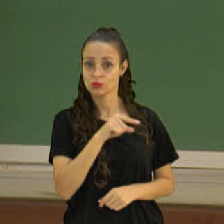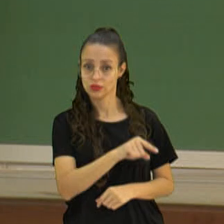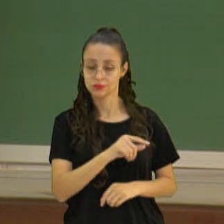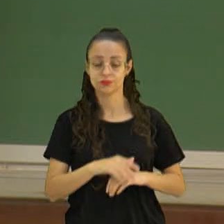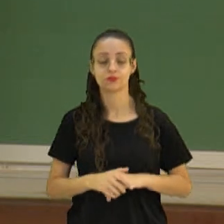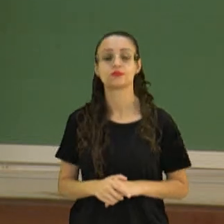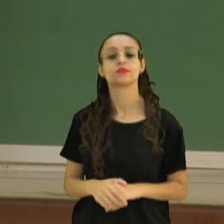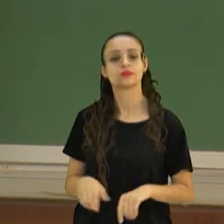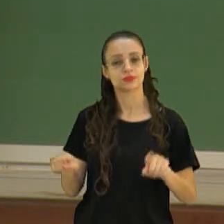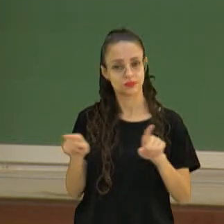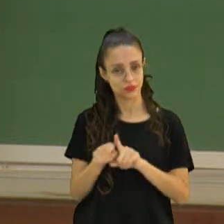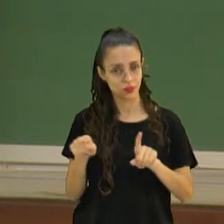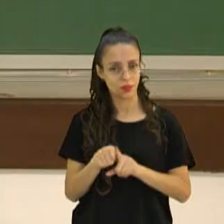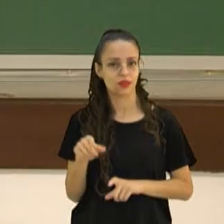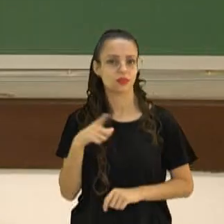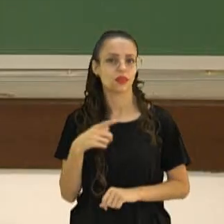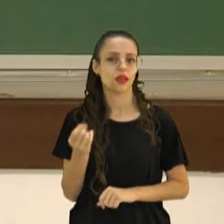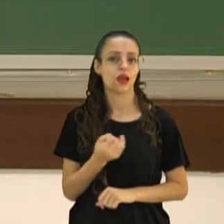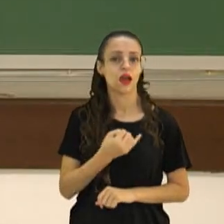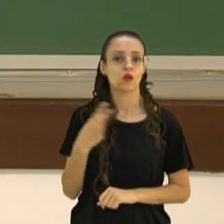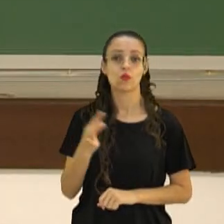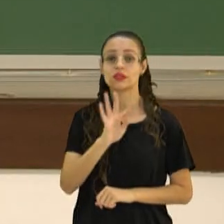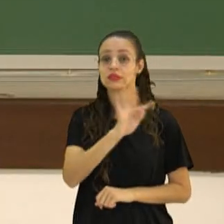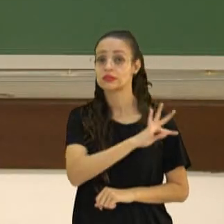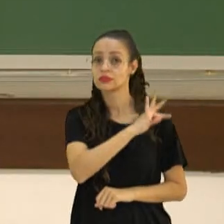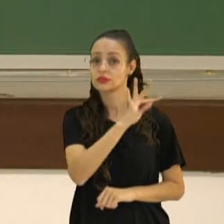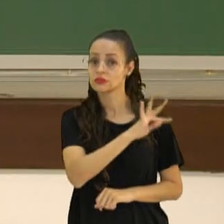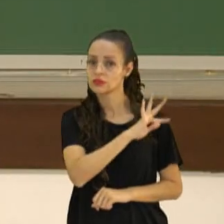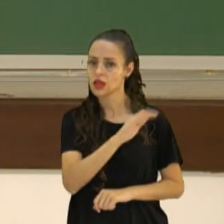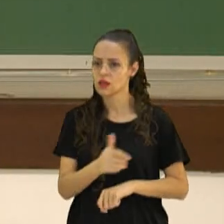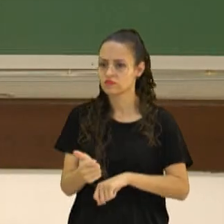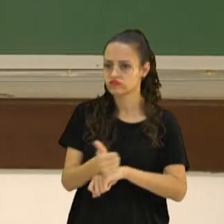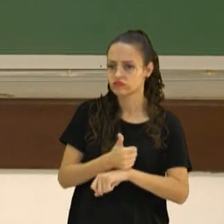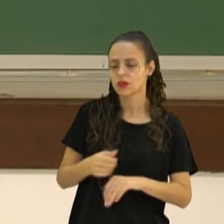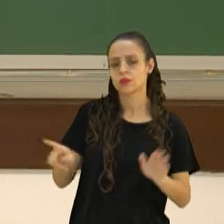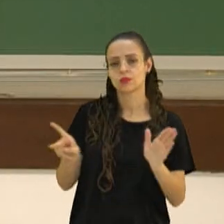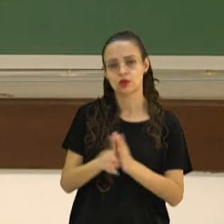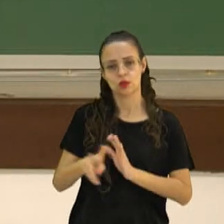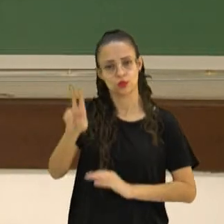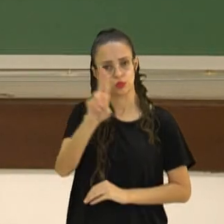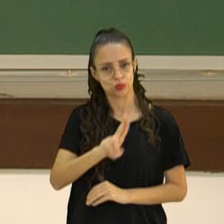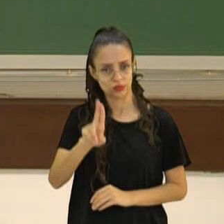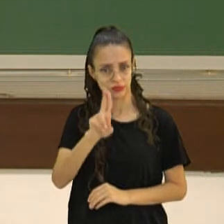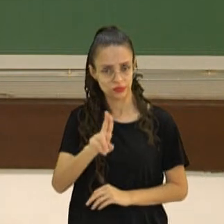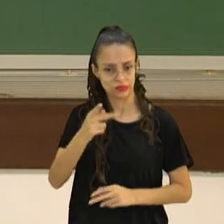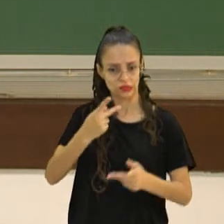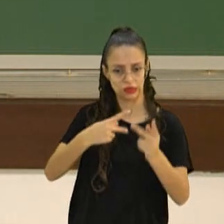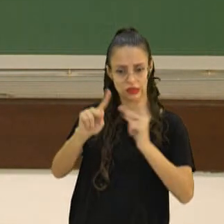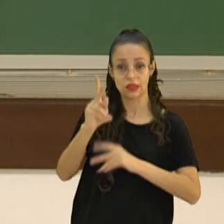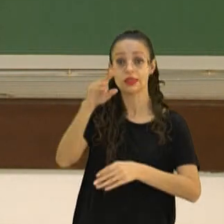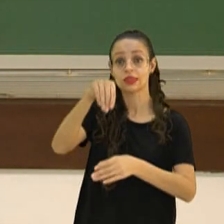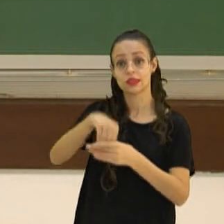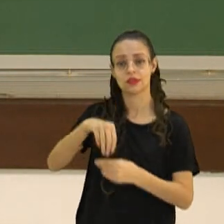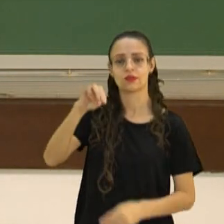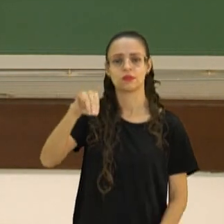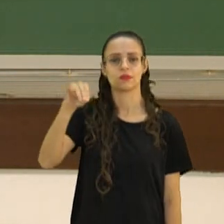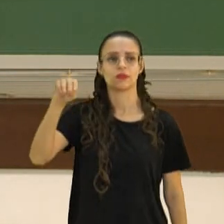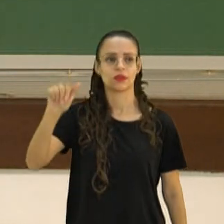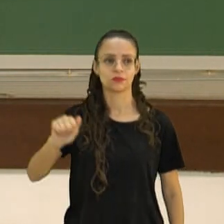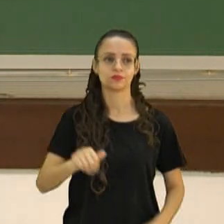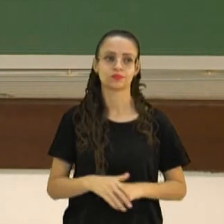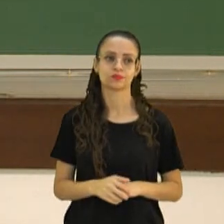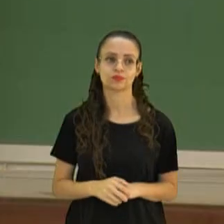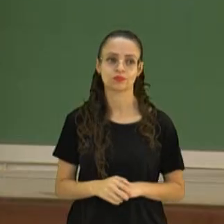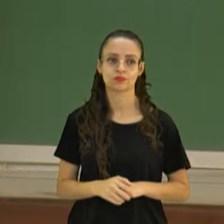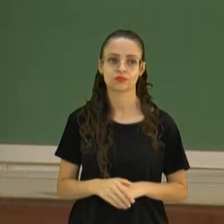Okinawa. Então, também existem algumas técnicas, né, dentro do Karatê que é usado no MMA. O Kung Fu